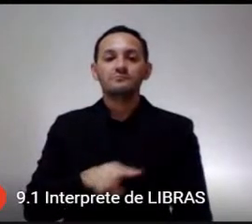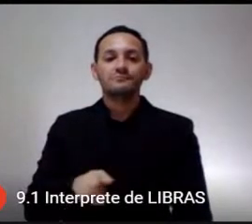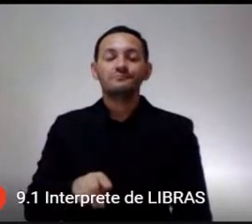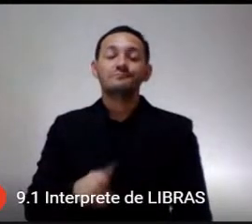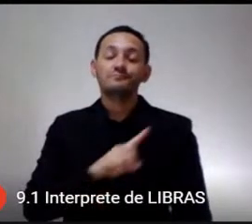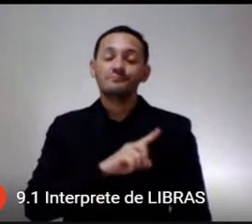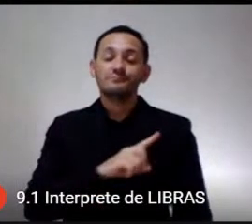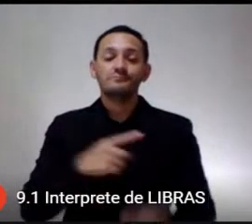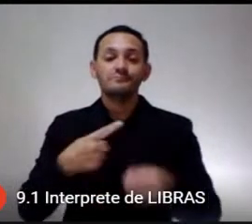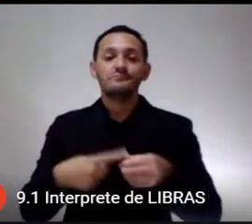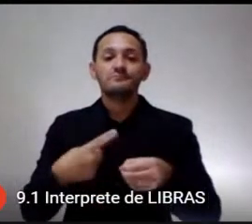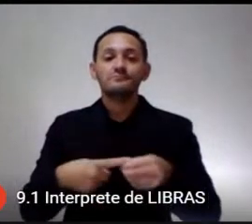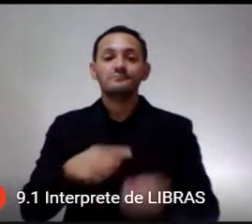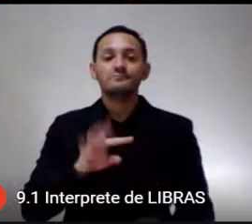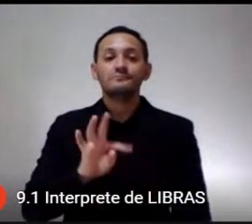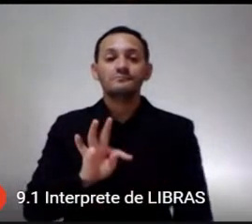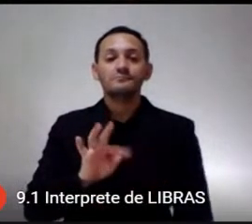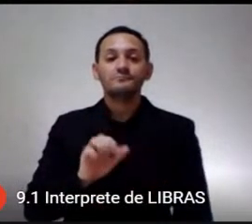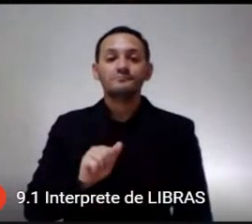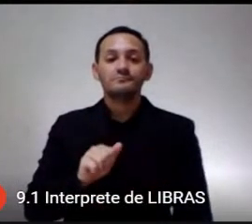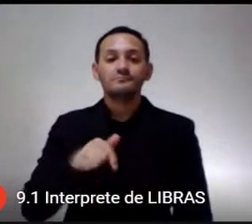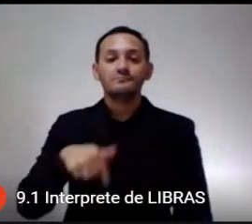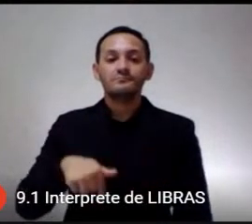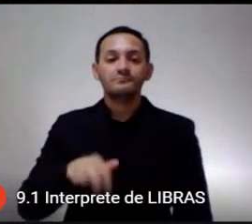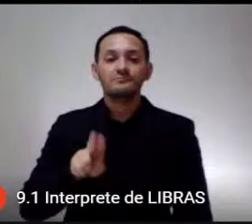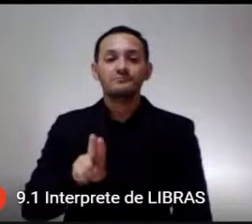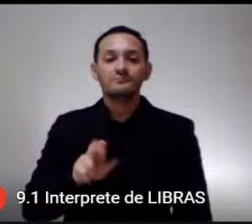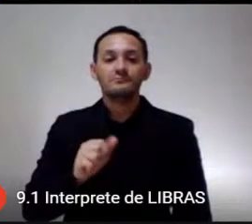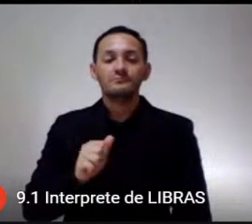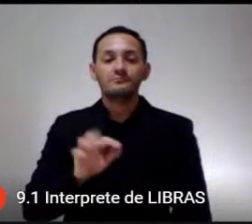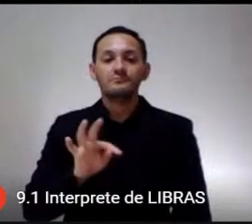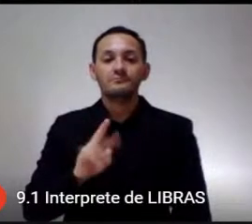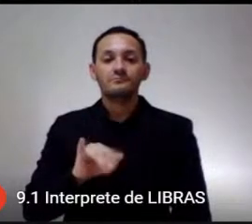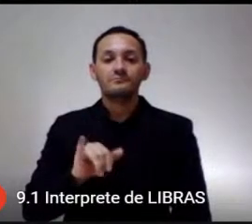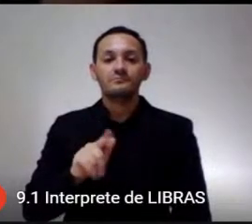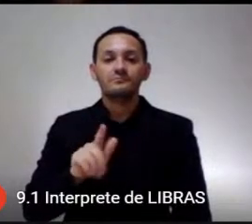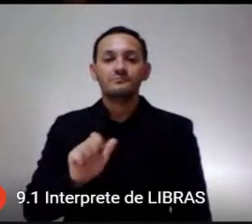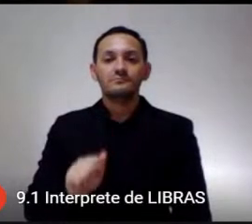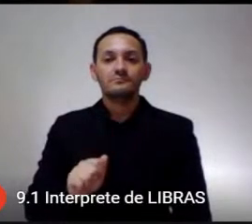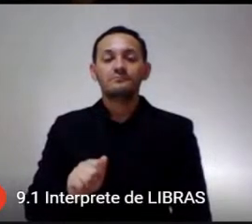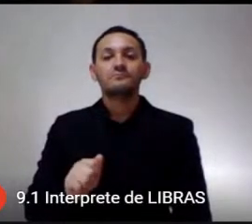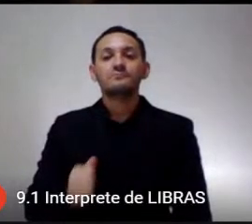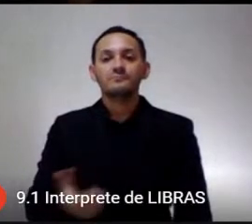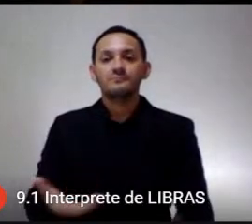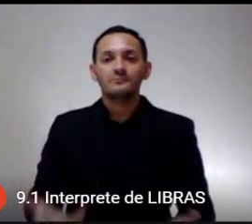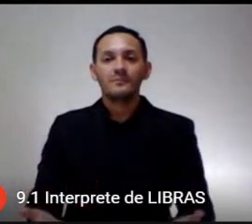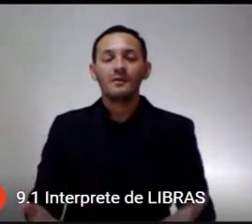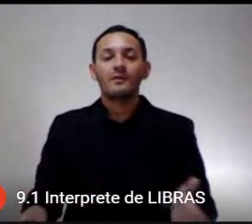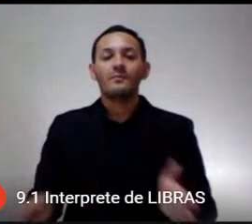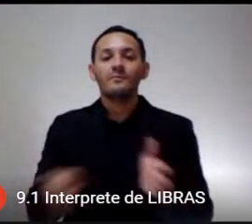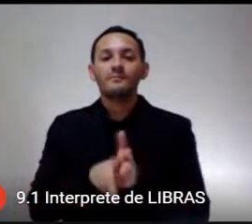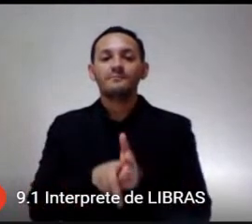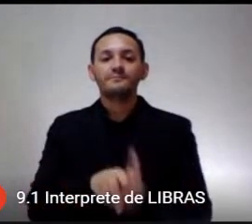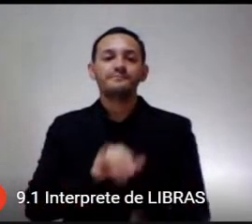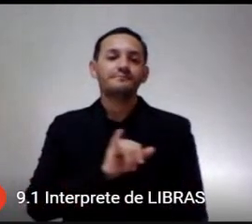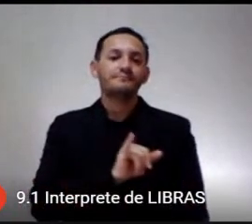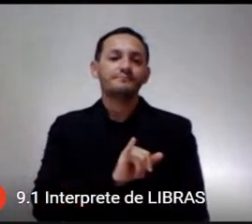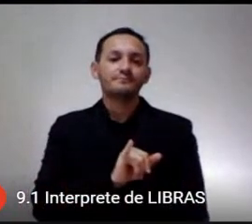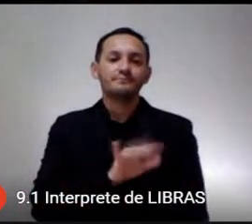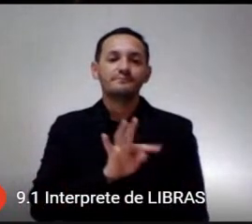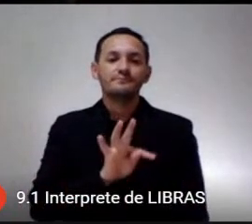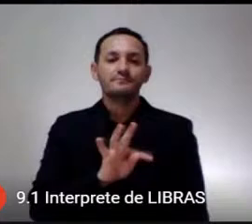Taguatinga. O doutor João Alberto Mendes, ele era titular da comarca de primeira entrância de Itacajá e